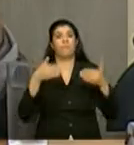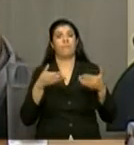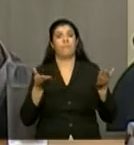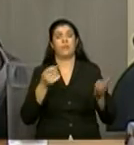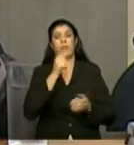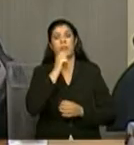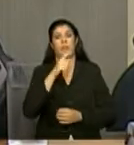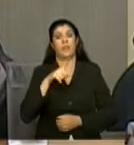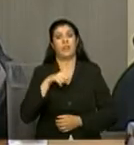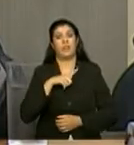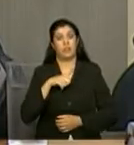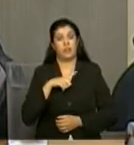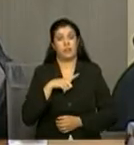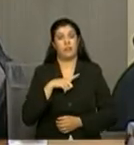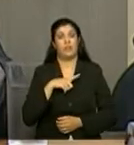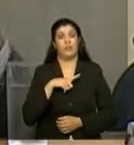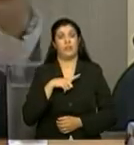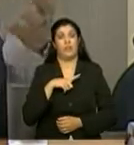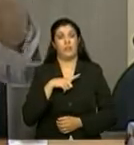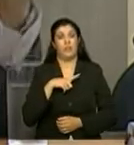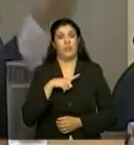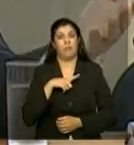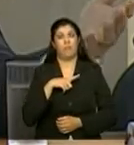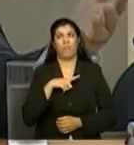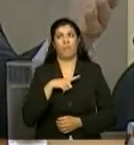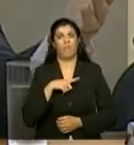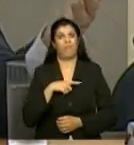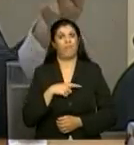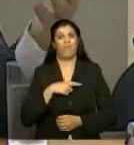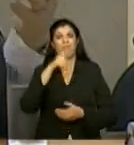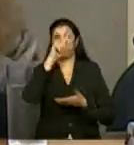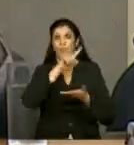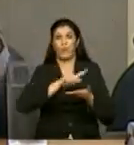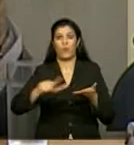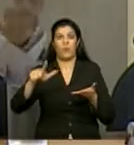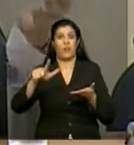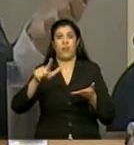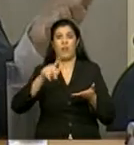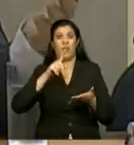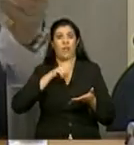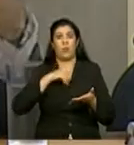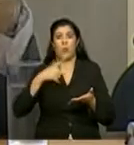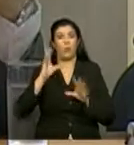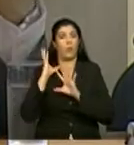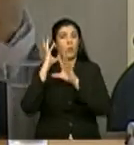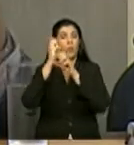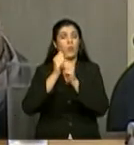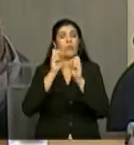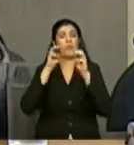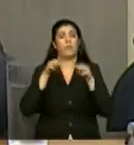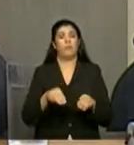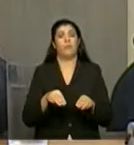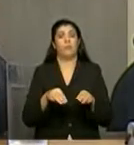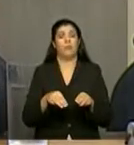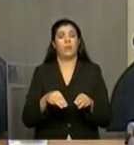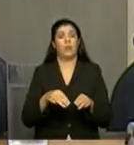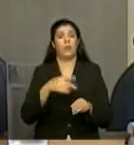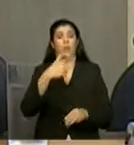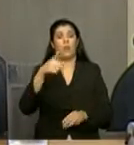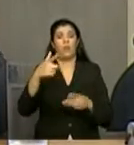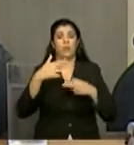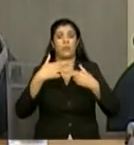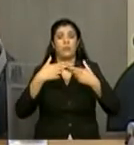temos 11 vácuo inclusivo e temos agora outros aspectos de